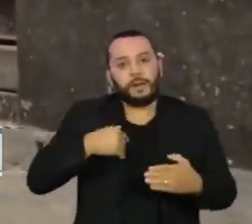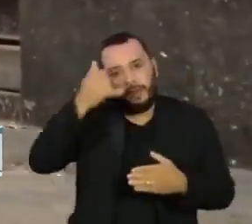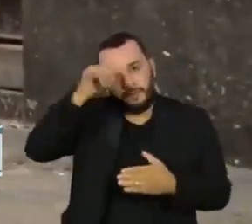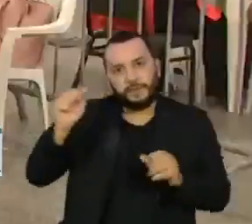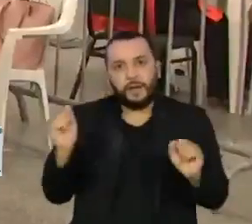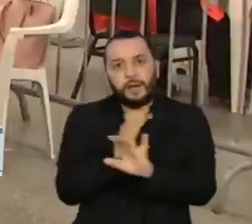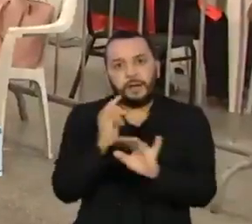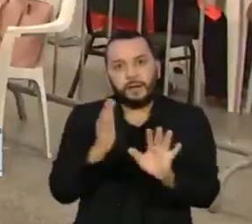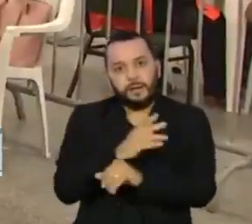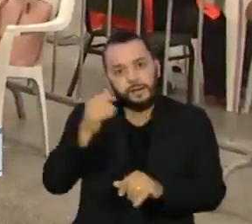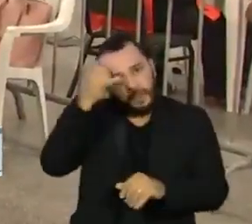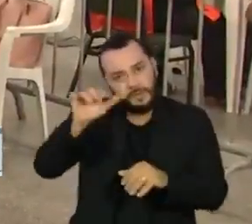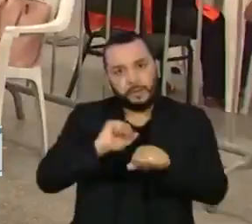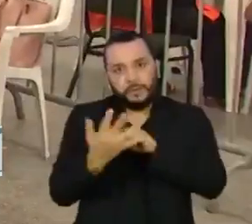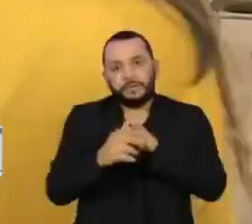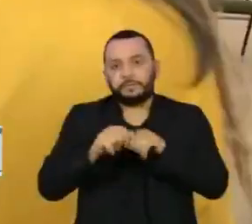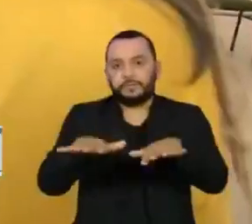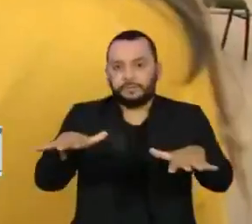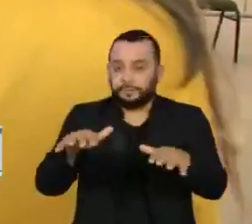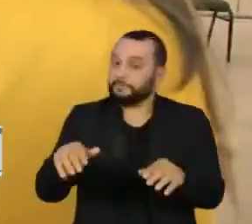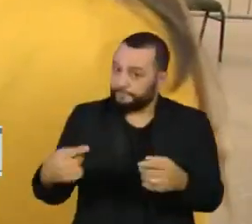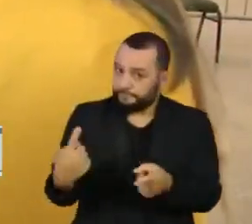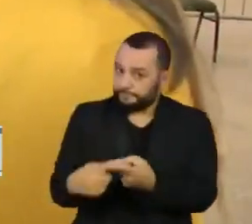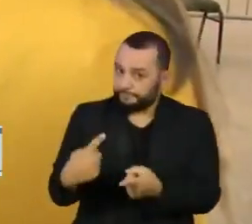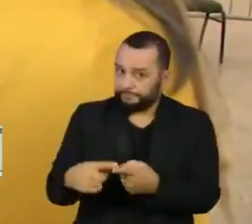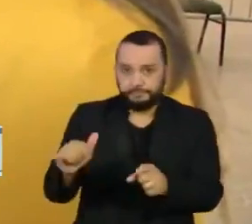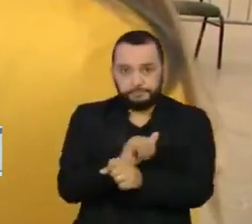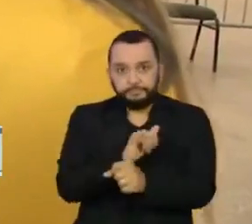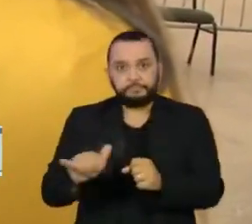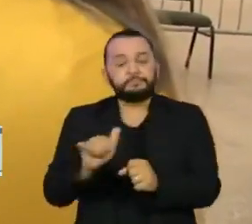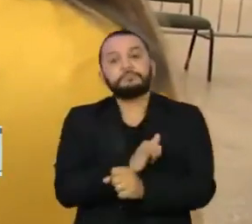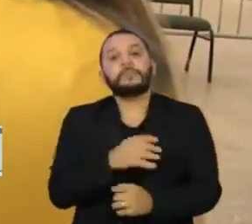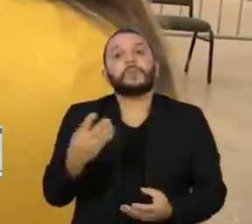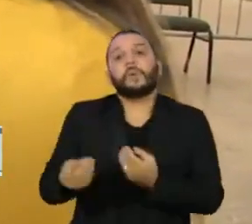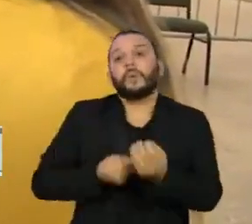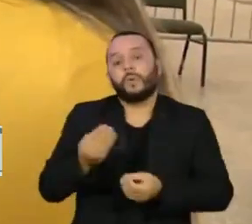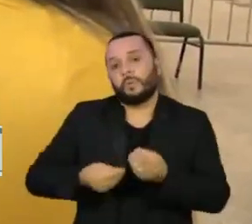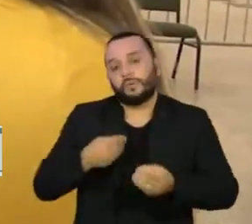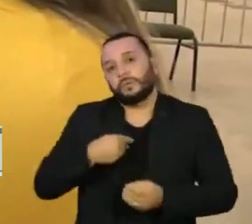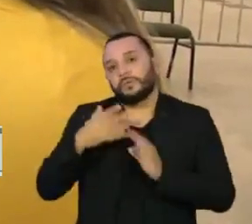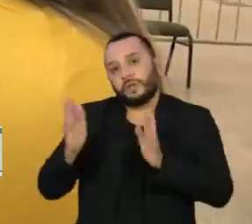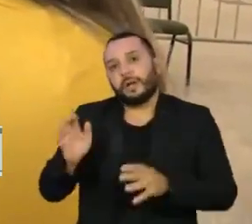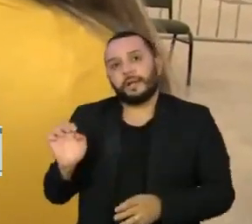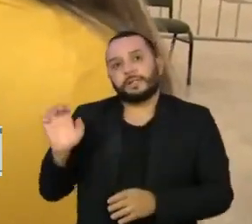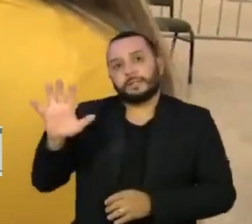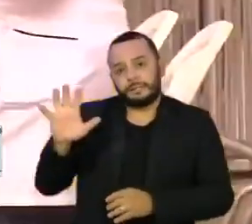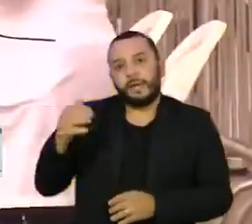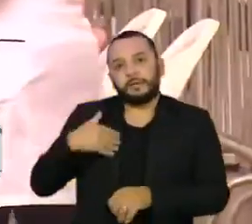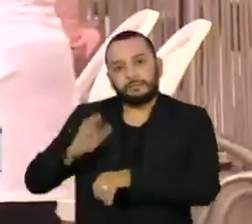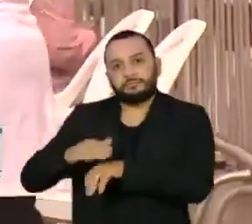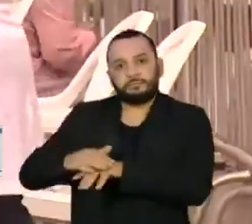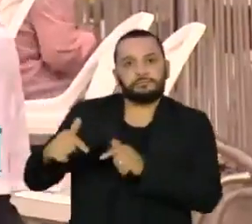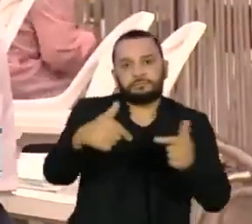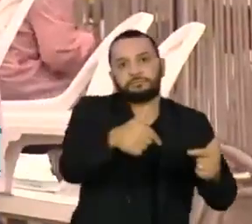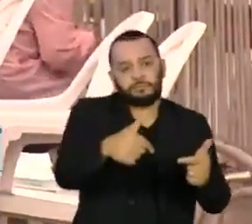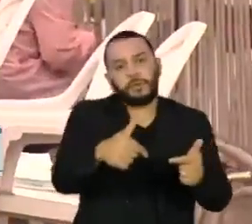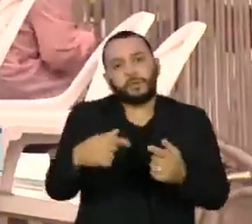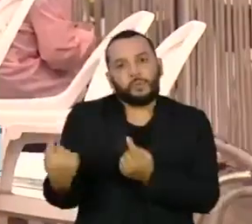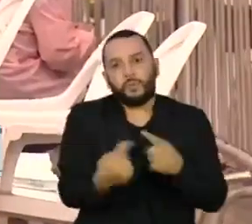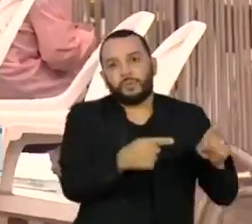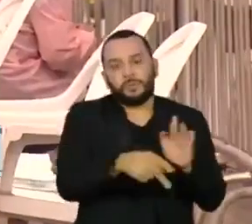a taxa de contágio da covide essa estratégia é uma forma de os estados responderem a inação do governo